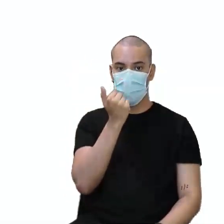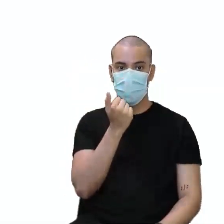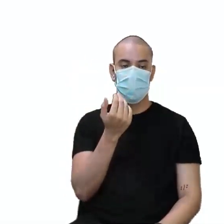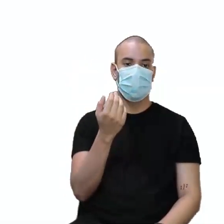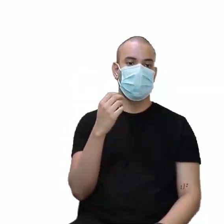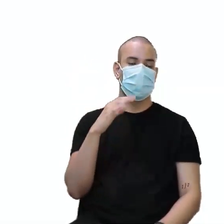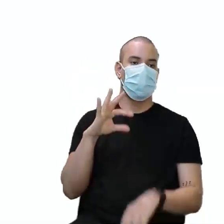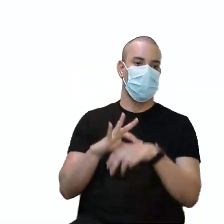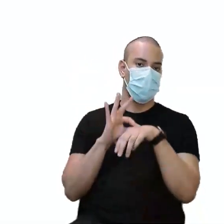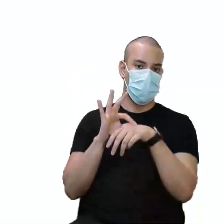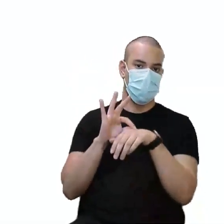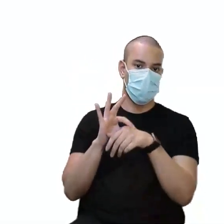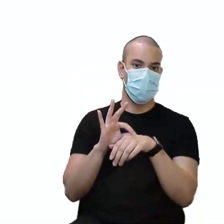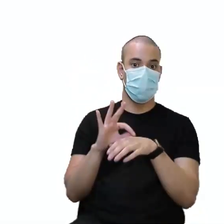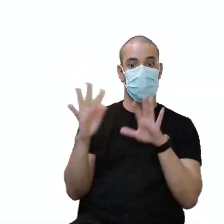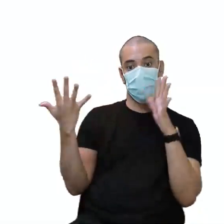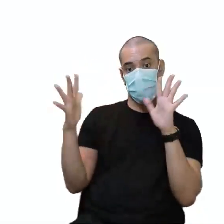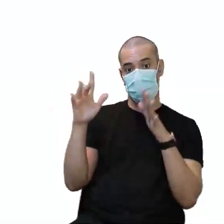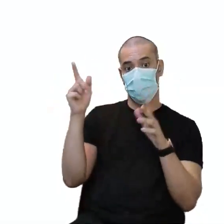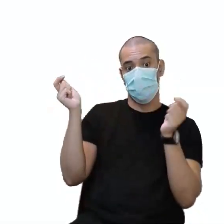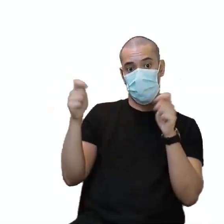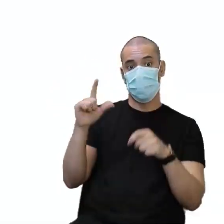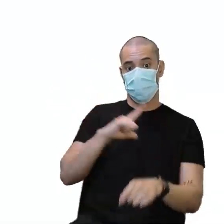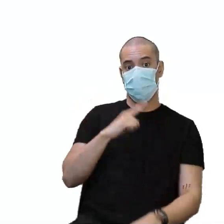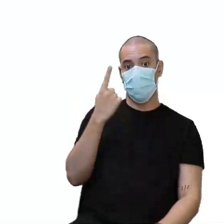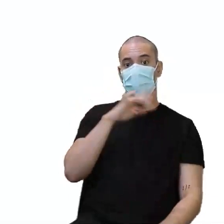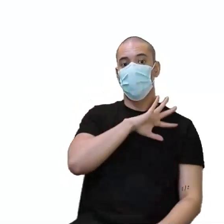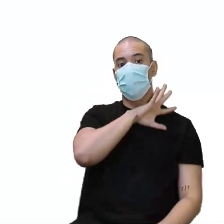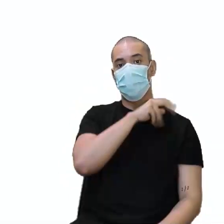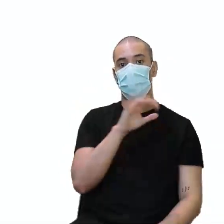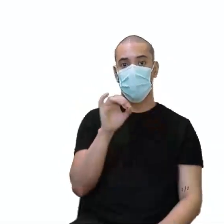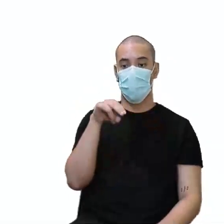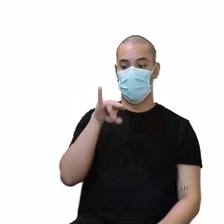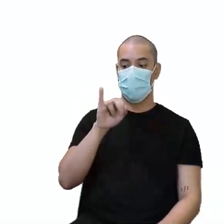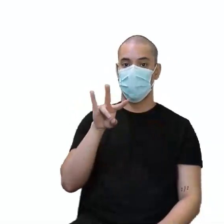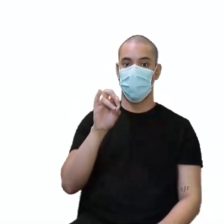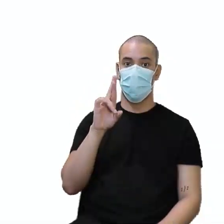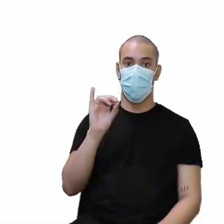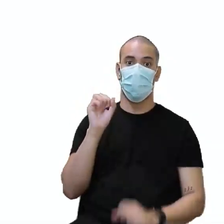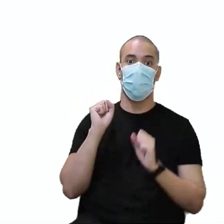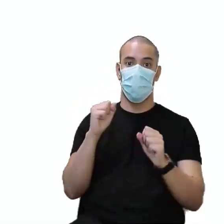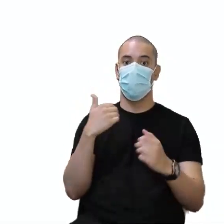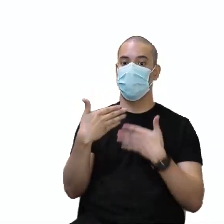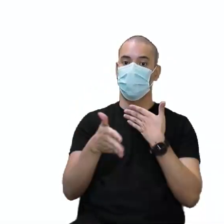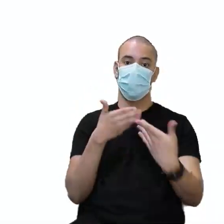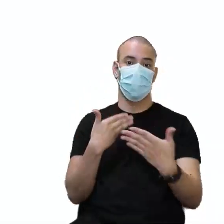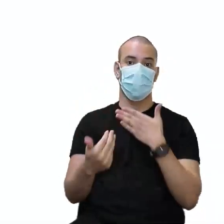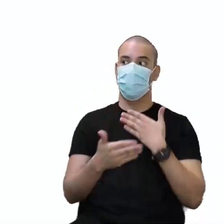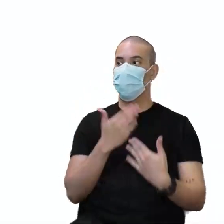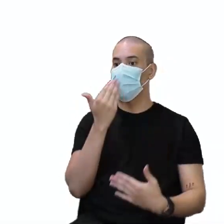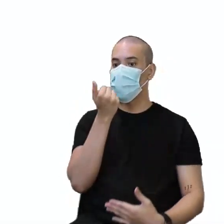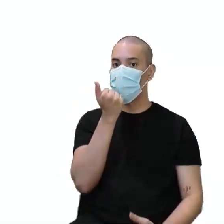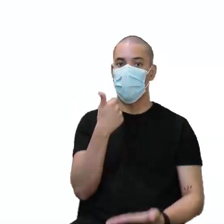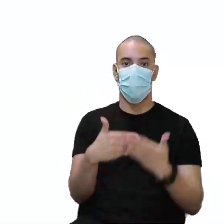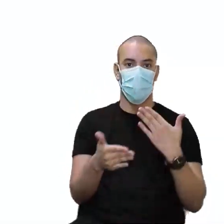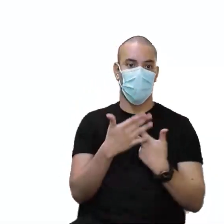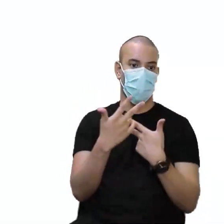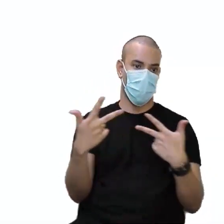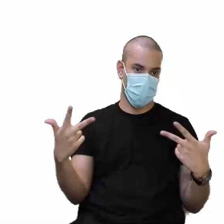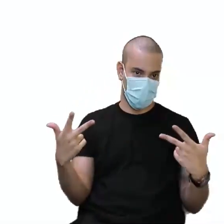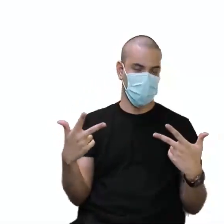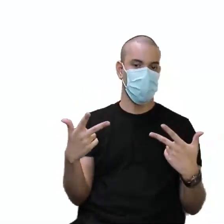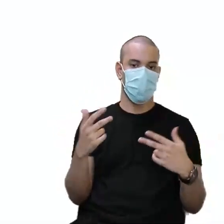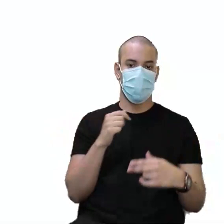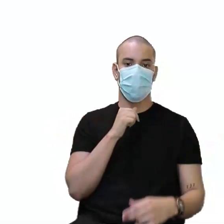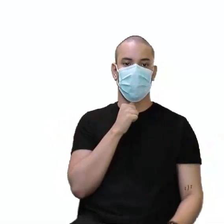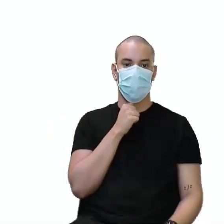aqui pelo meio, ó, você pode ter um animal onívoro. Se ele é onívoro, ele pode ocupar um nível diferente aí, tá bom? E aí a